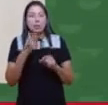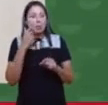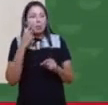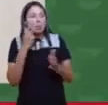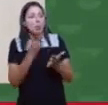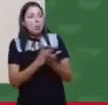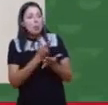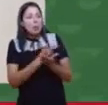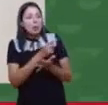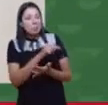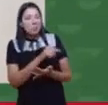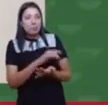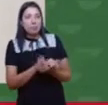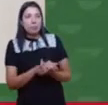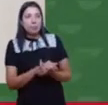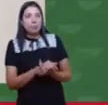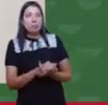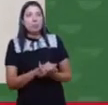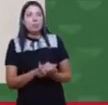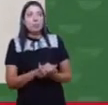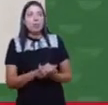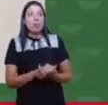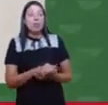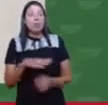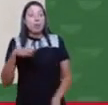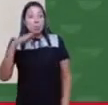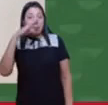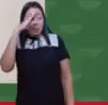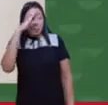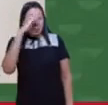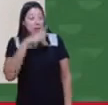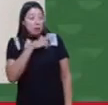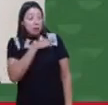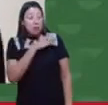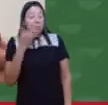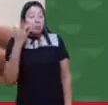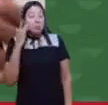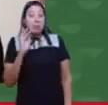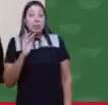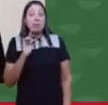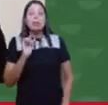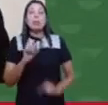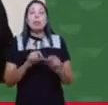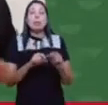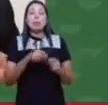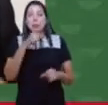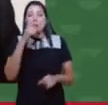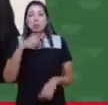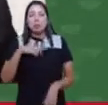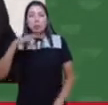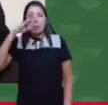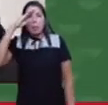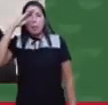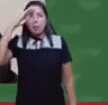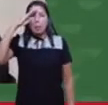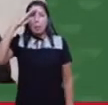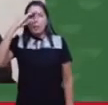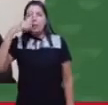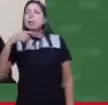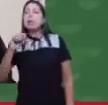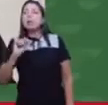podre do Exército, das Forças Armadas, não tenho mais certeza, aí os comandantes e o ministro da Defesa